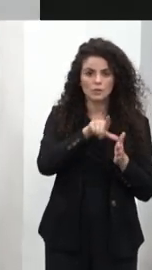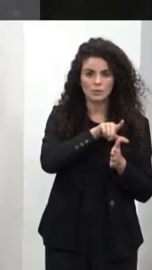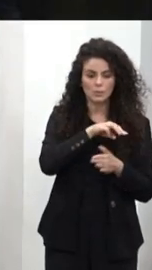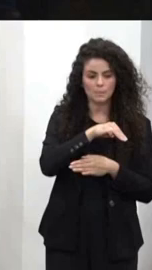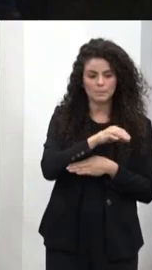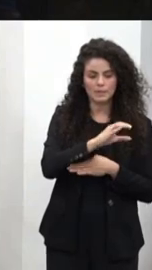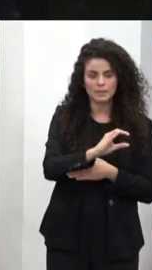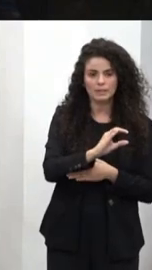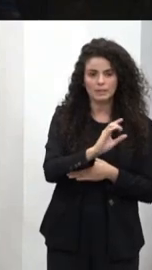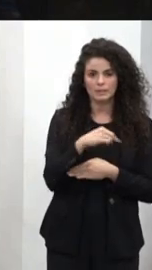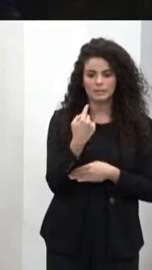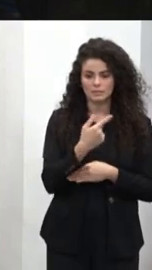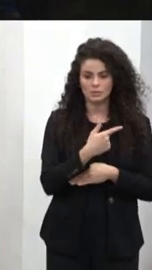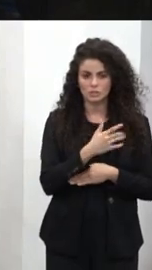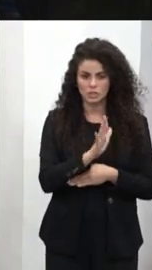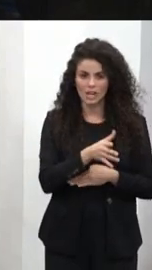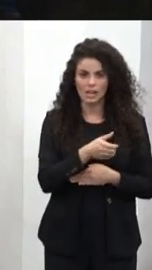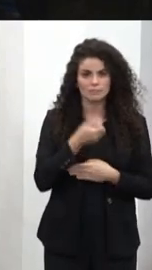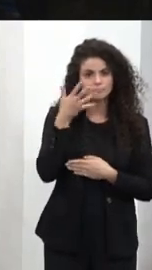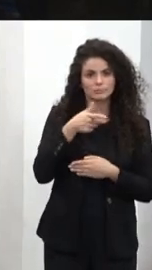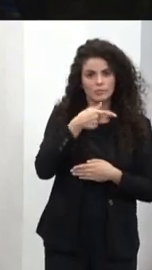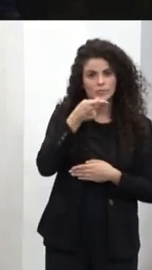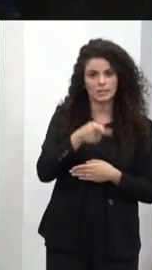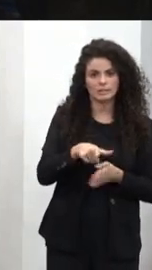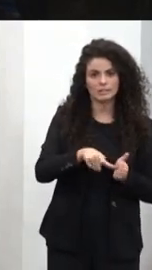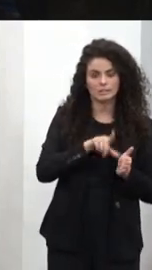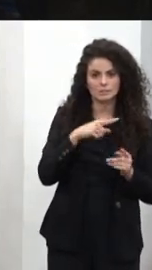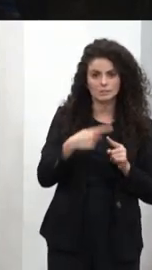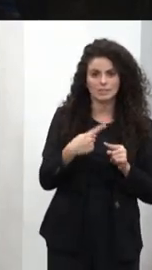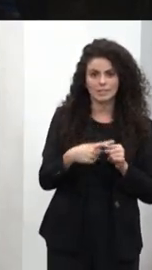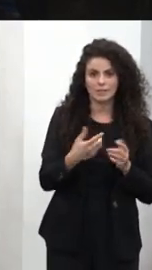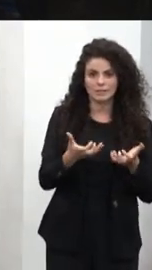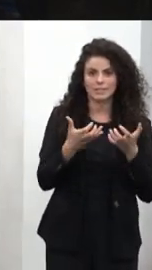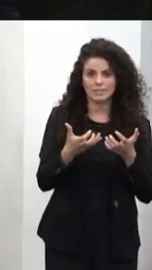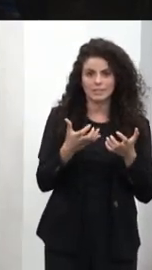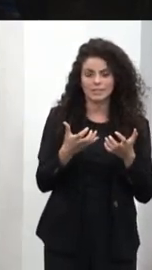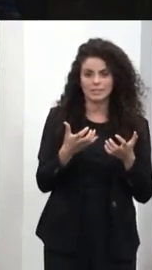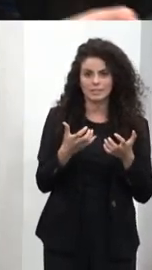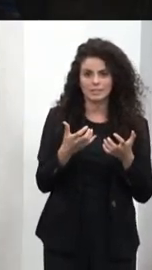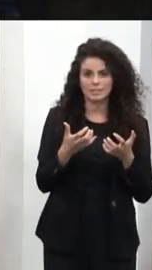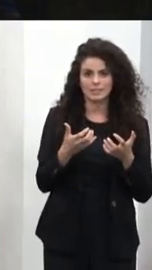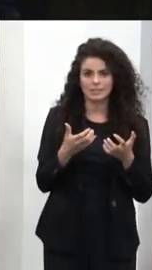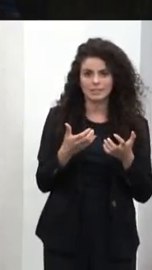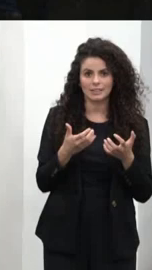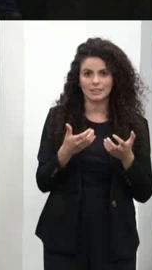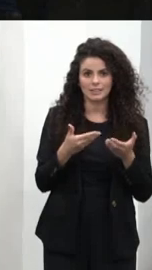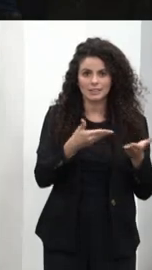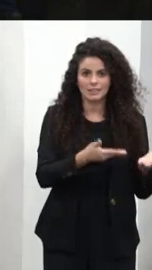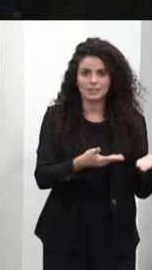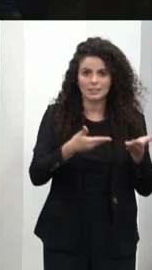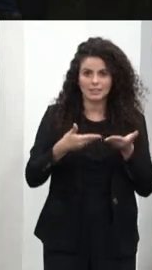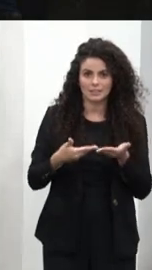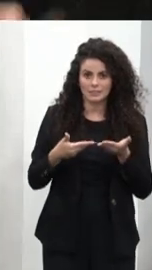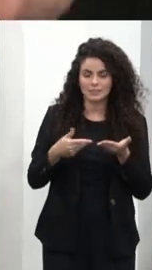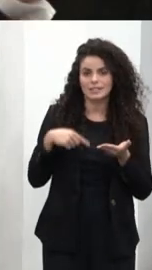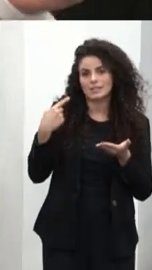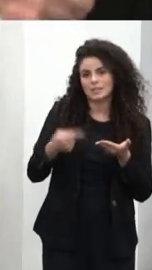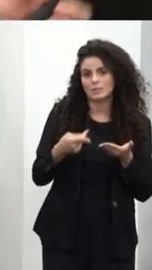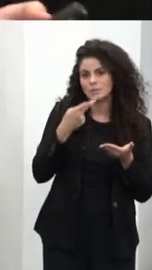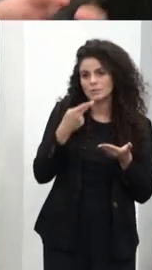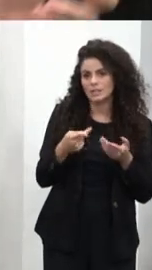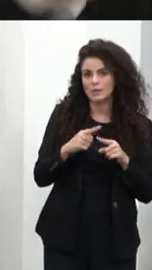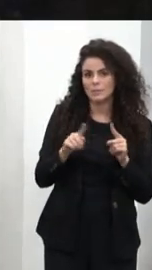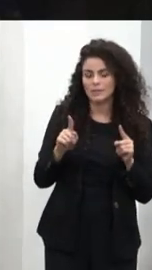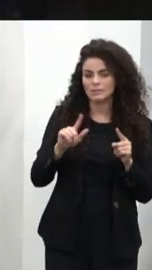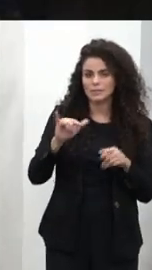diretor a gente eu achei que eu ia falar antes para que ele o convidado né o convidado pudesse depois mas acho que a gente